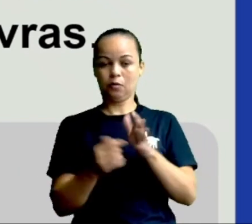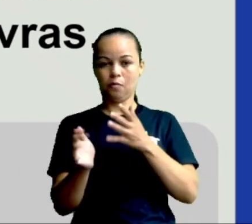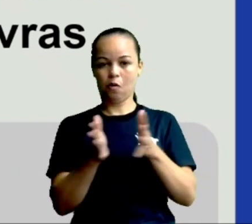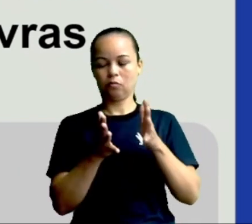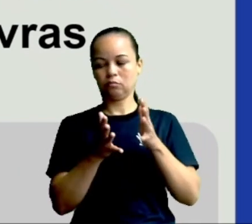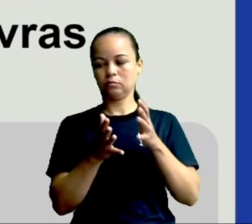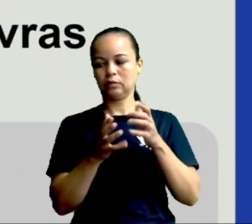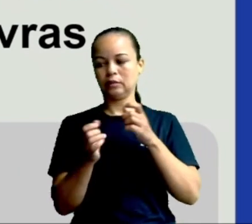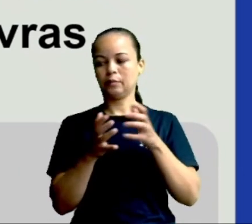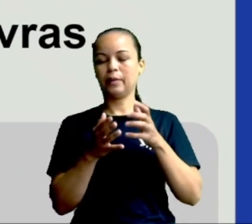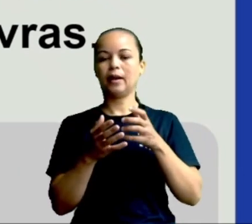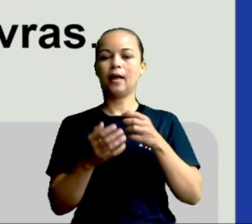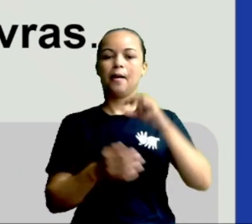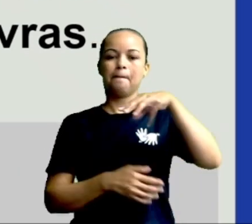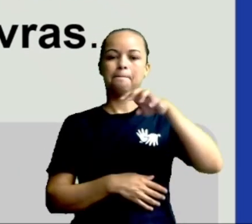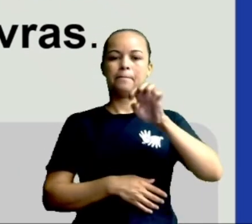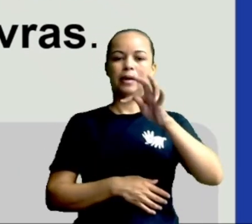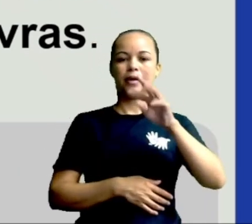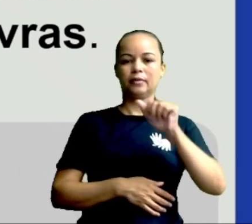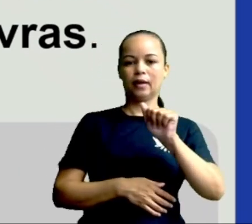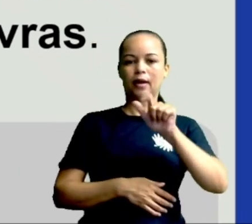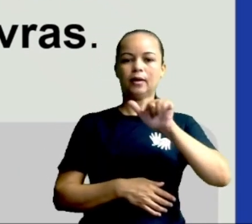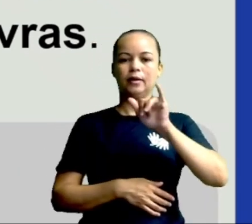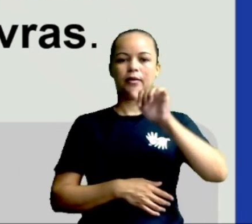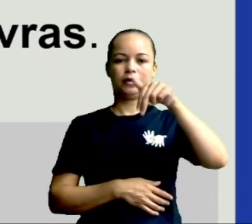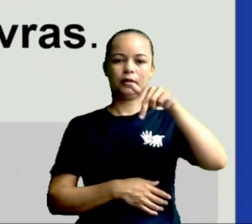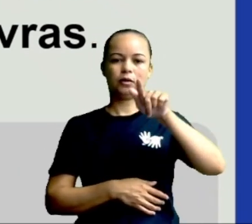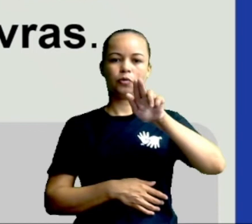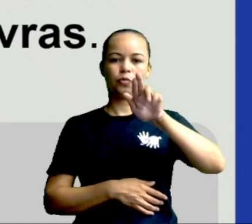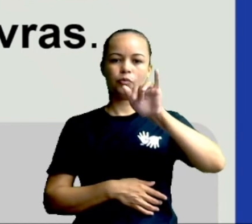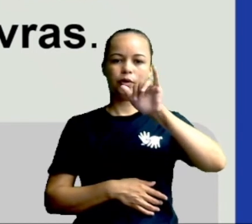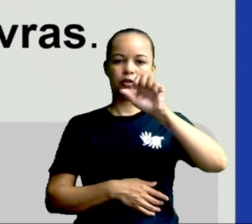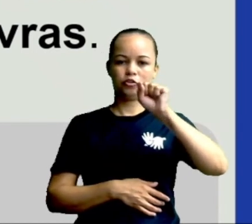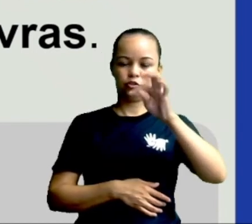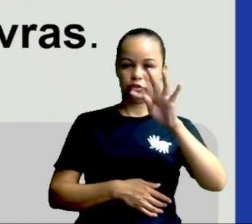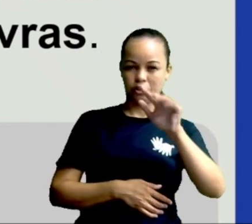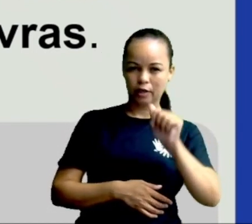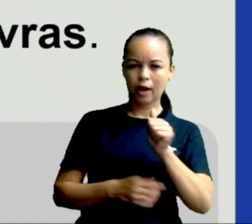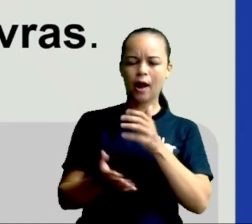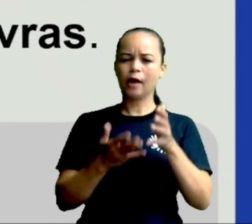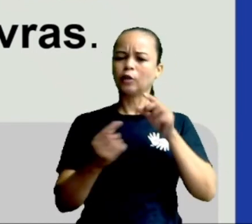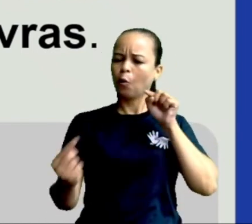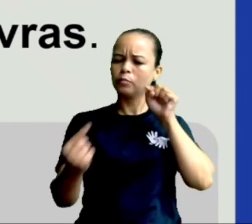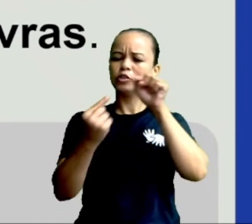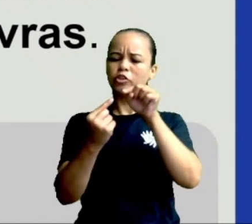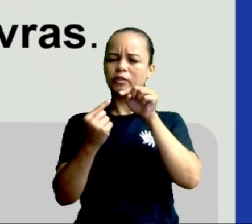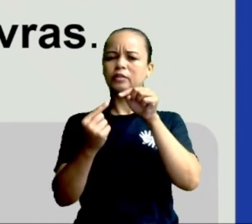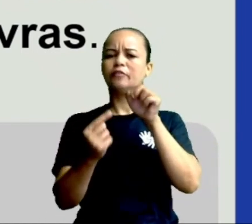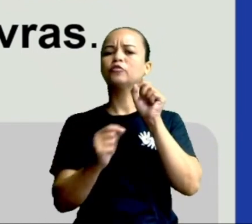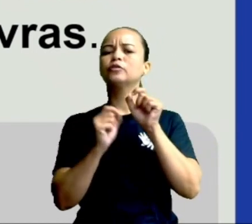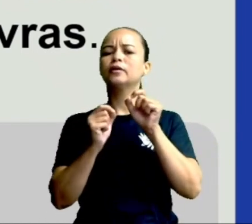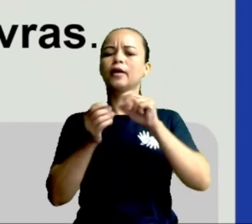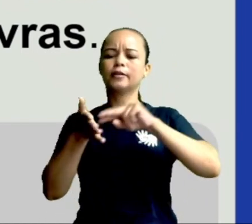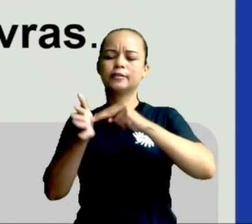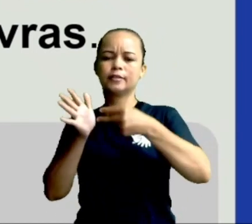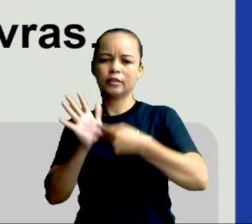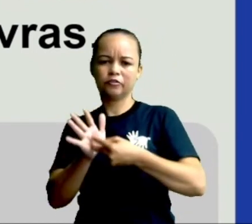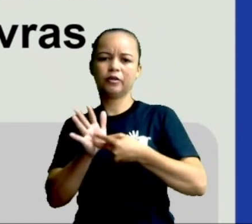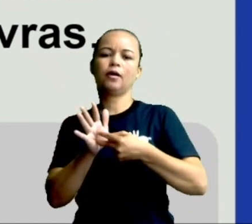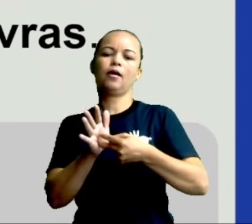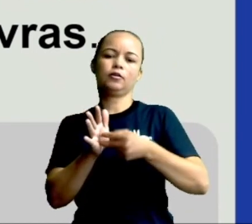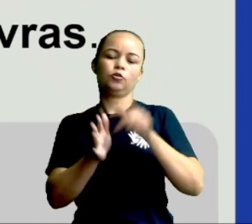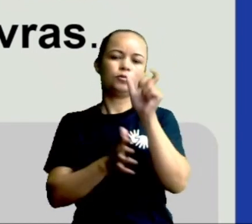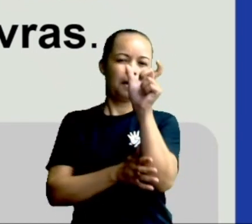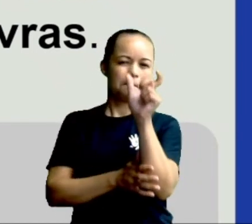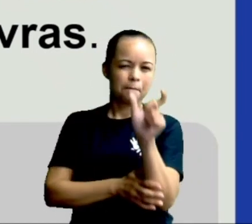pela função metalinguística, que é a função da linguagem que tem o objetivo sempre de apresentar o significado das